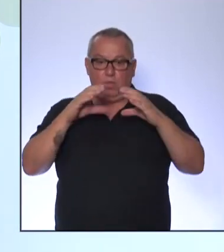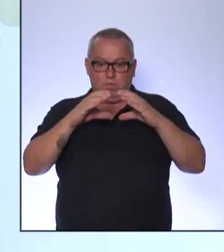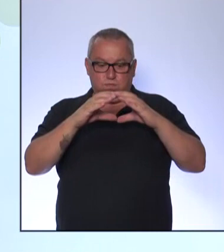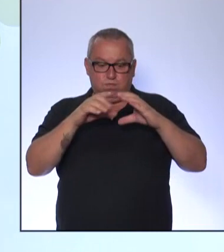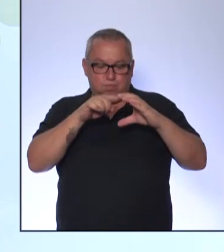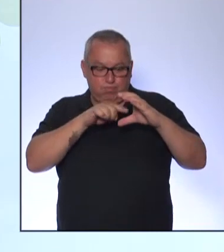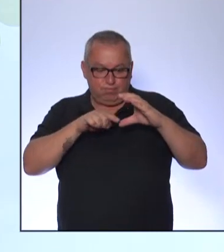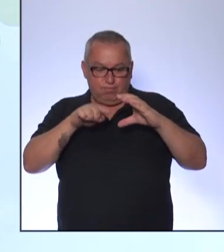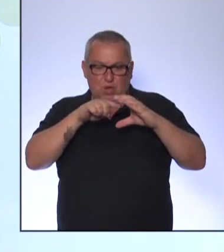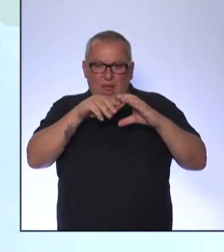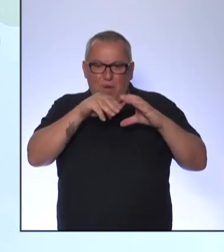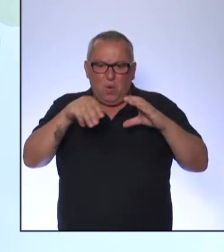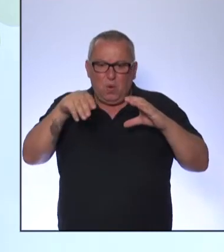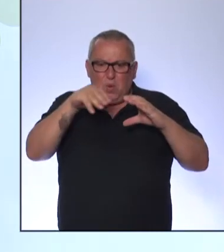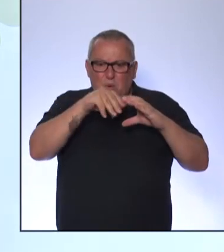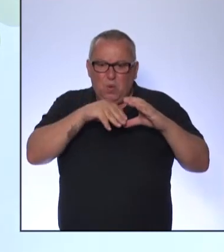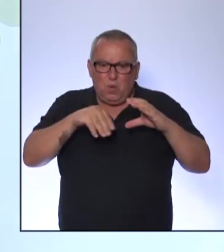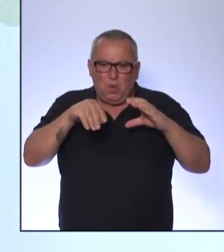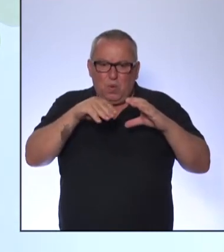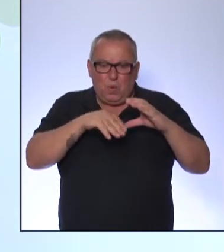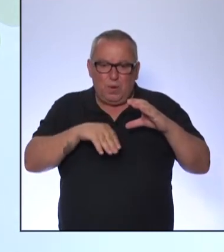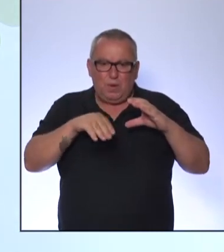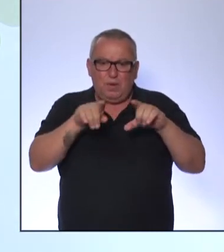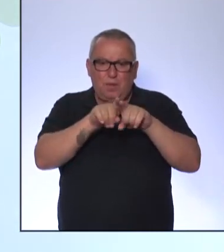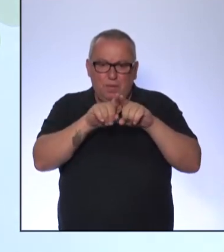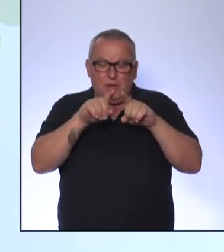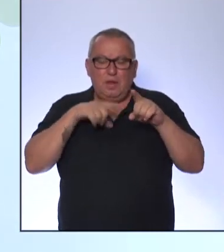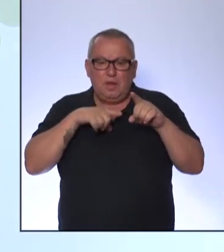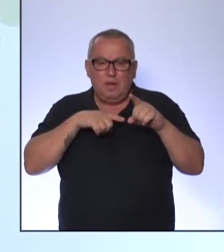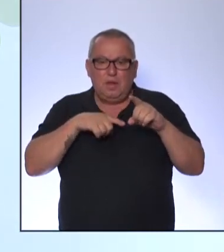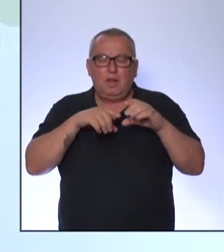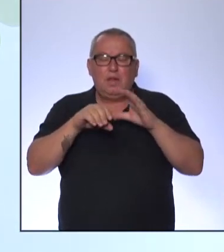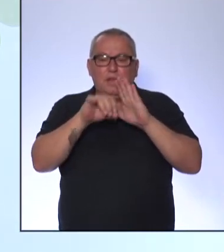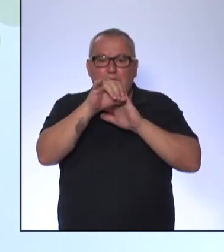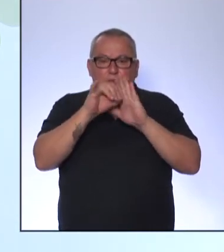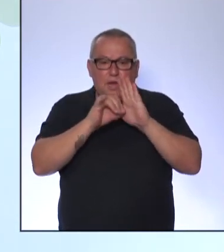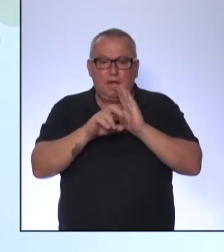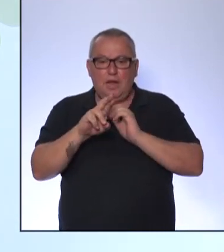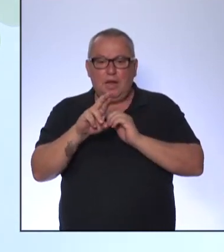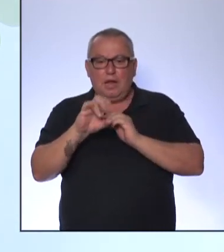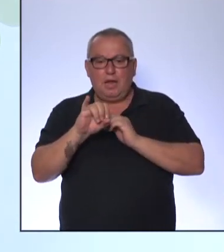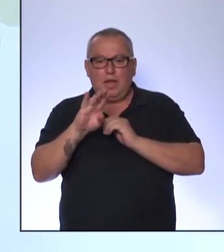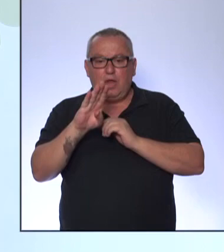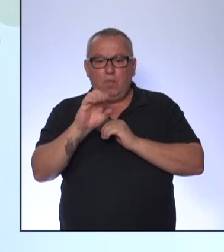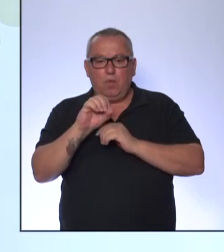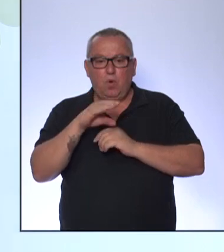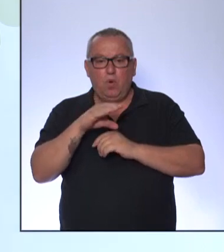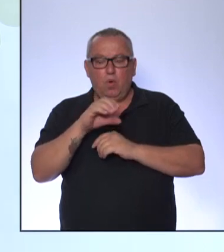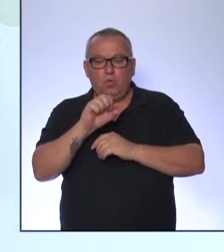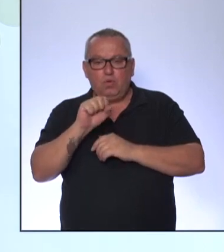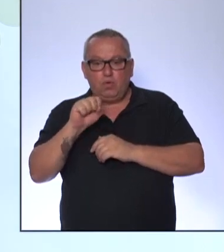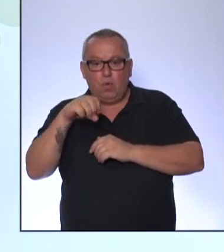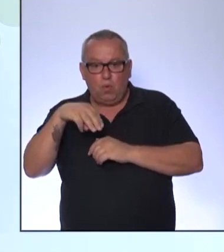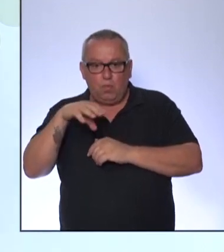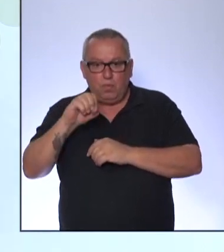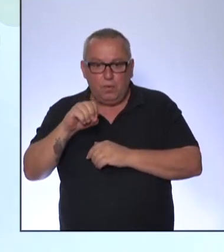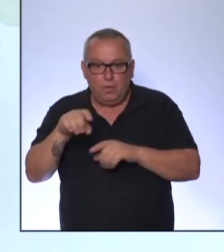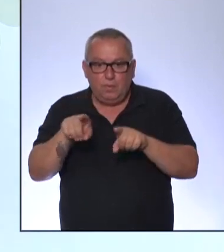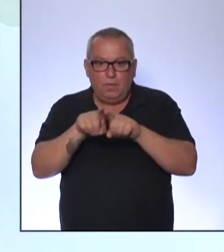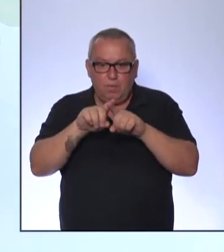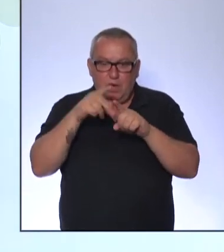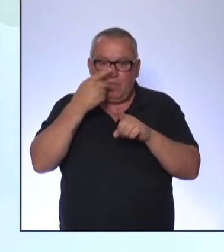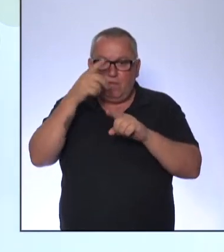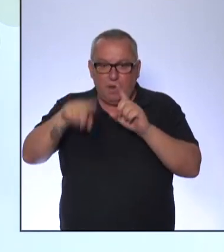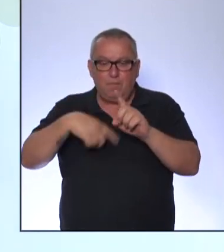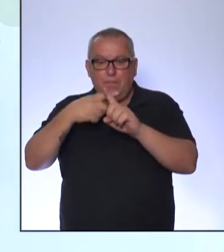parte fluida, né, onde a gente vai encontrar as organelas celulares, por exemplo, o caso de um ribossomo. Quando a gente fala dos fosfolipídios, eu vou falar um pouquinho